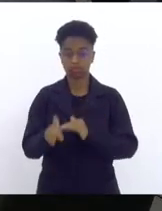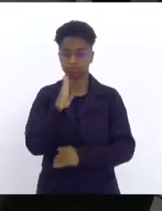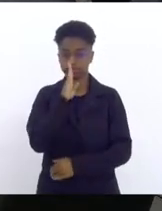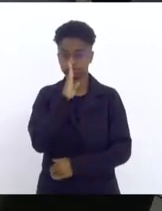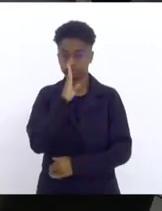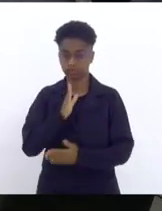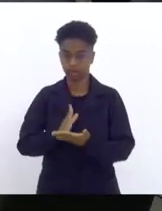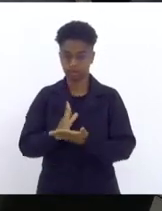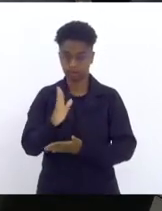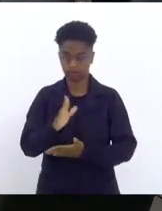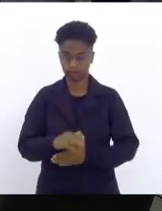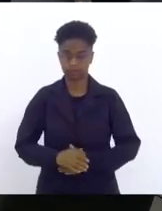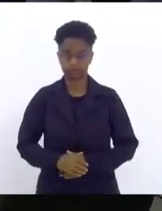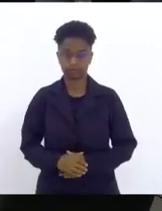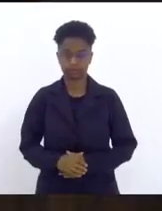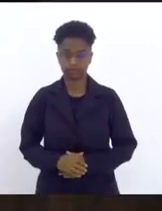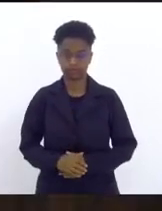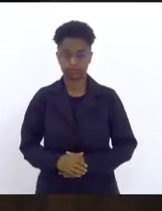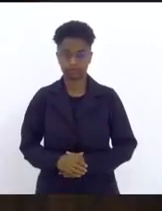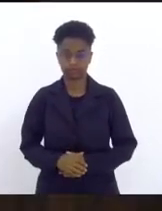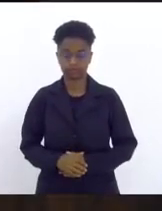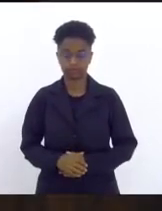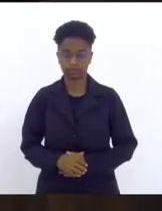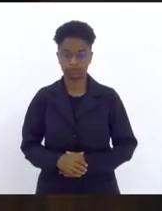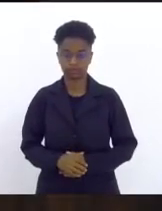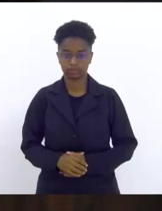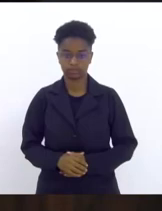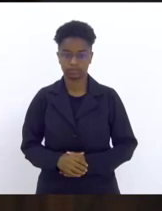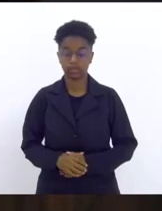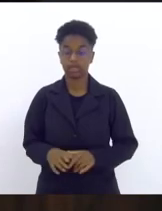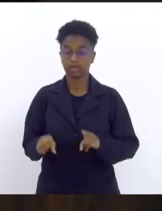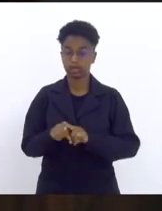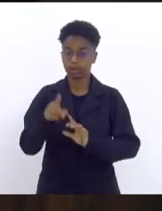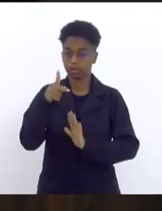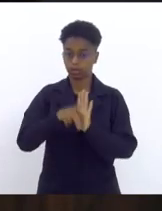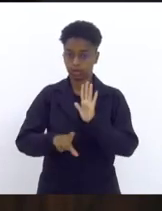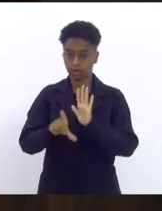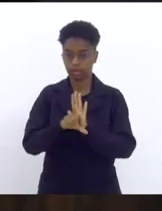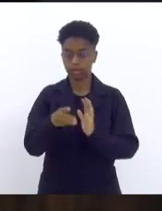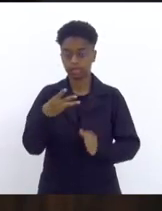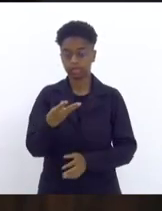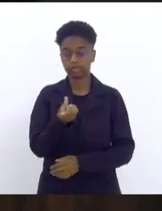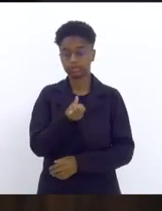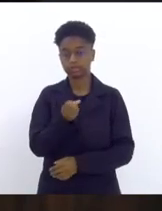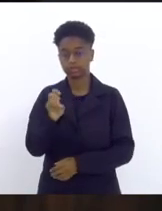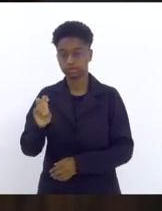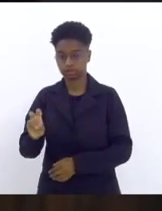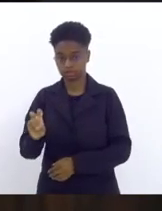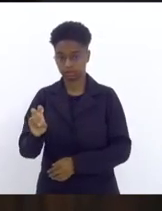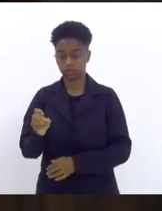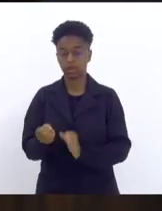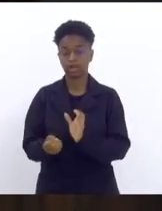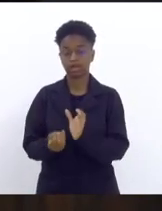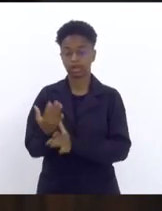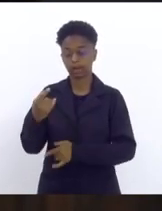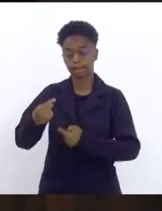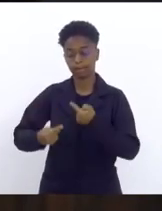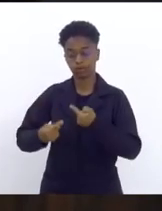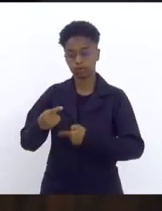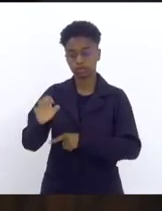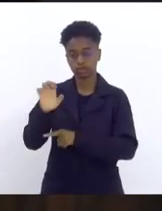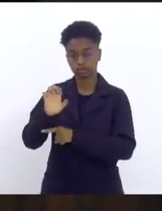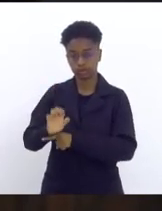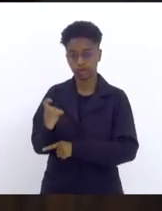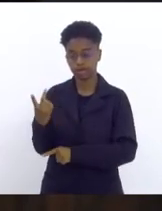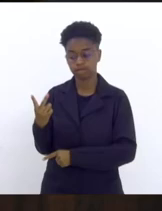Como estão aprovado também o projeto de lei 365 que institui a política estadual